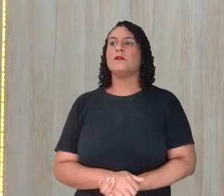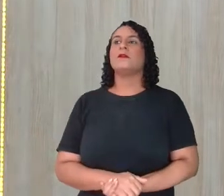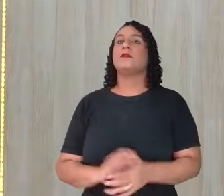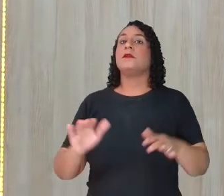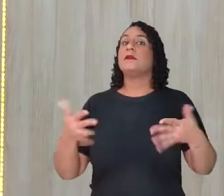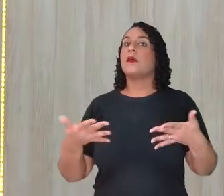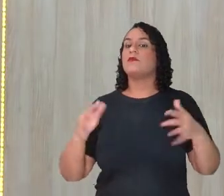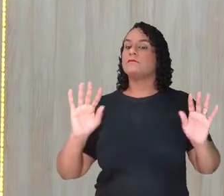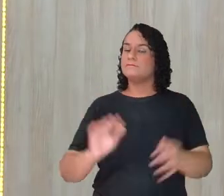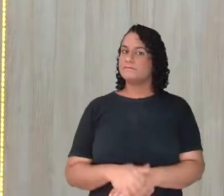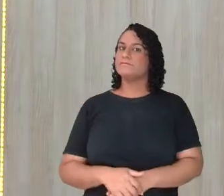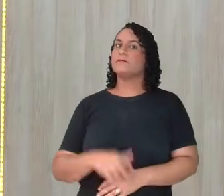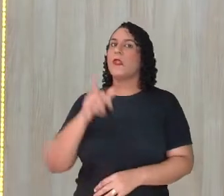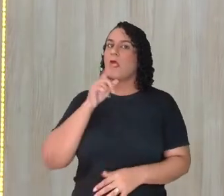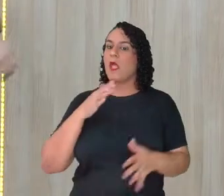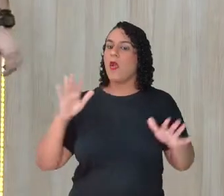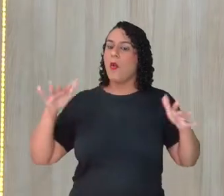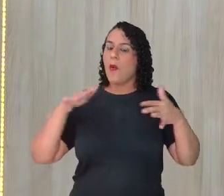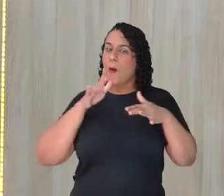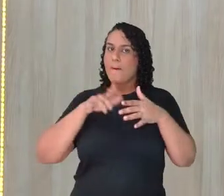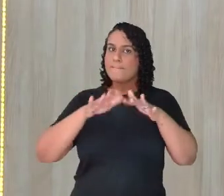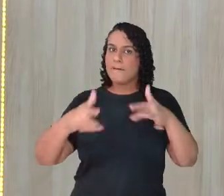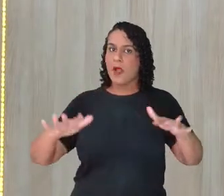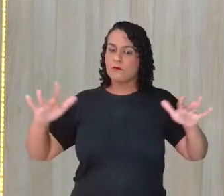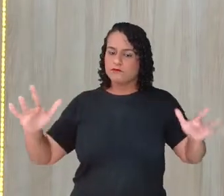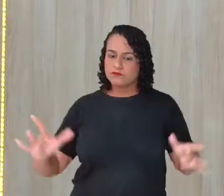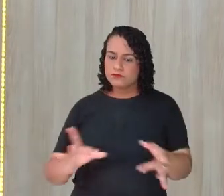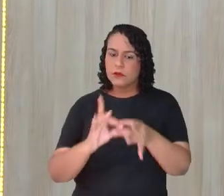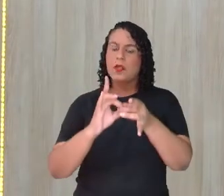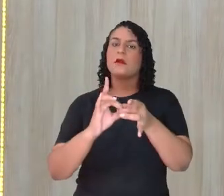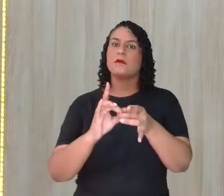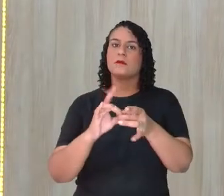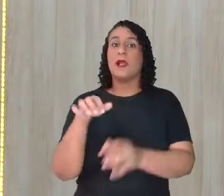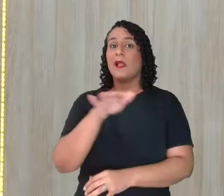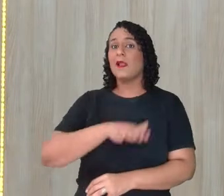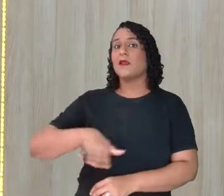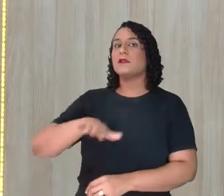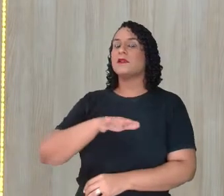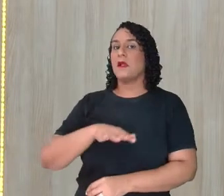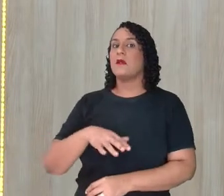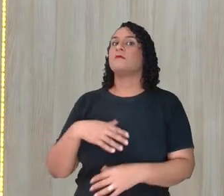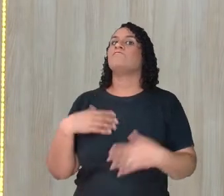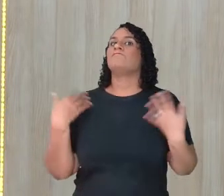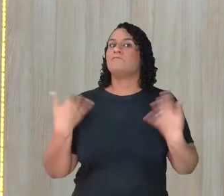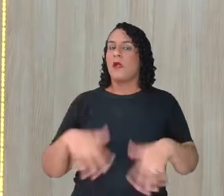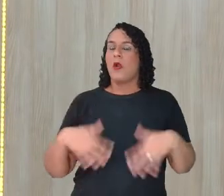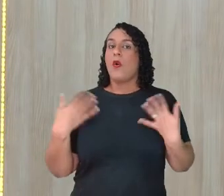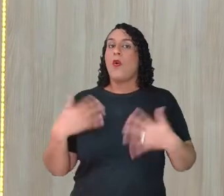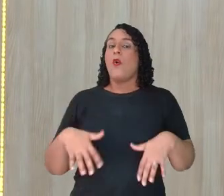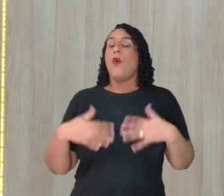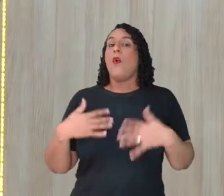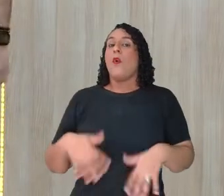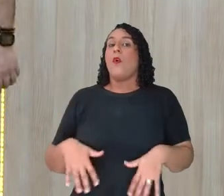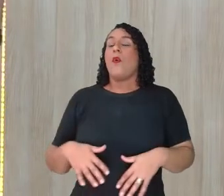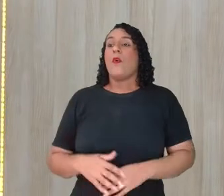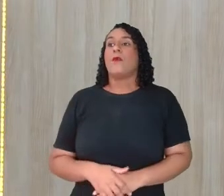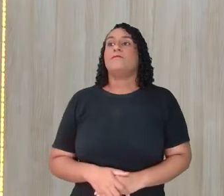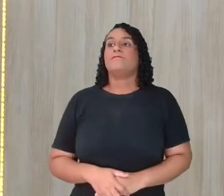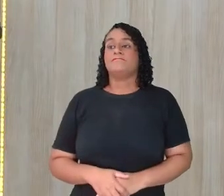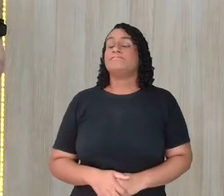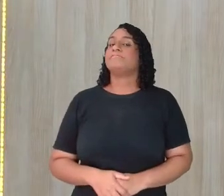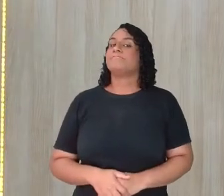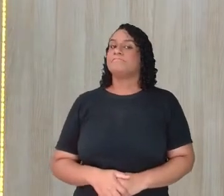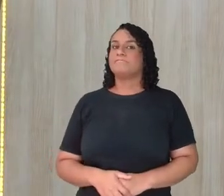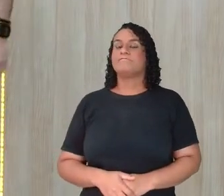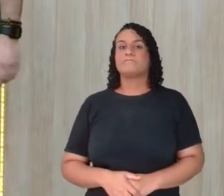sentido, o encontro de dois oceanos, essa região aqui, ela é muito turbulenta, certo? Então, Bartolomeu